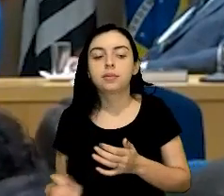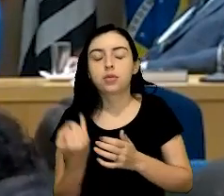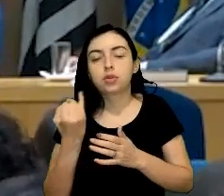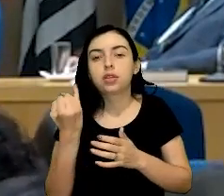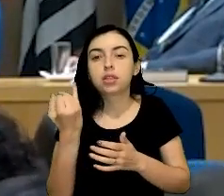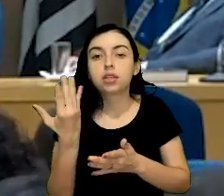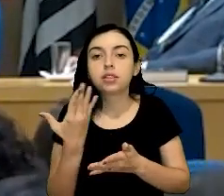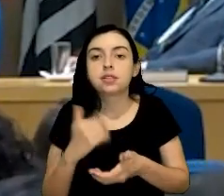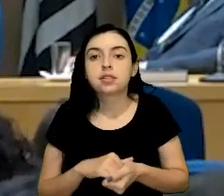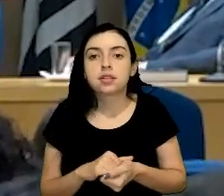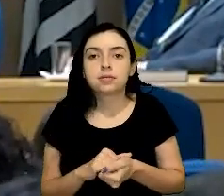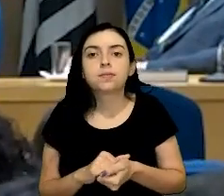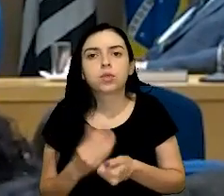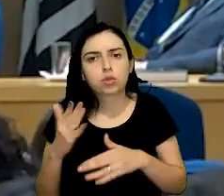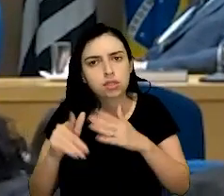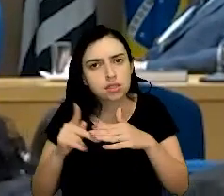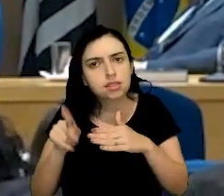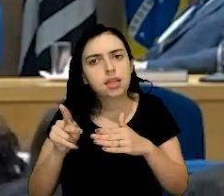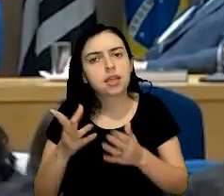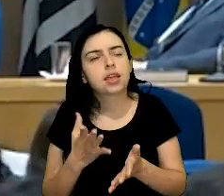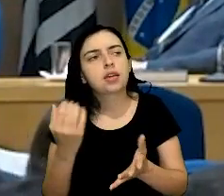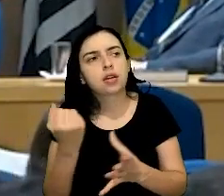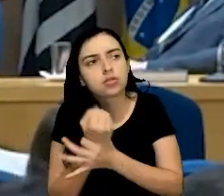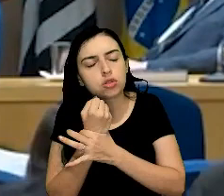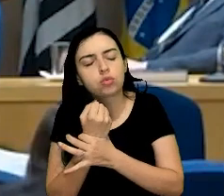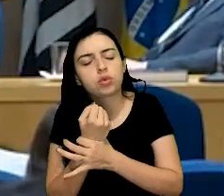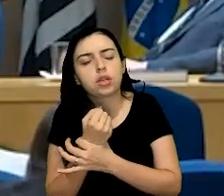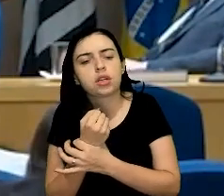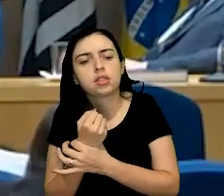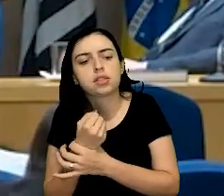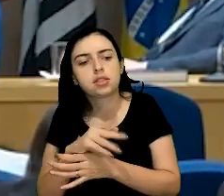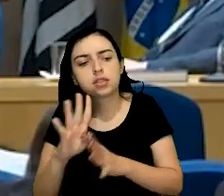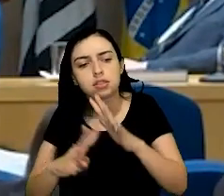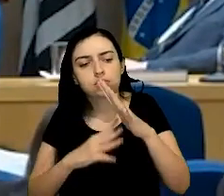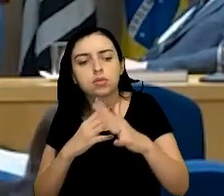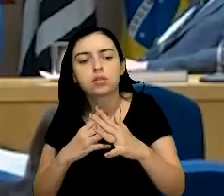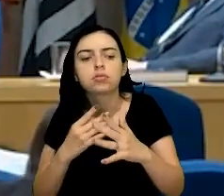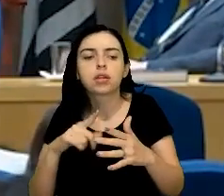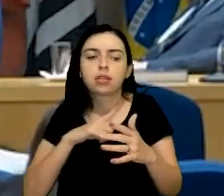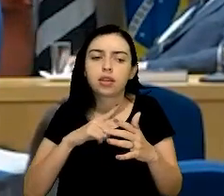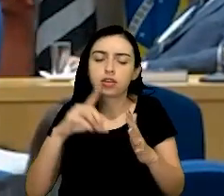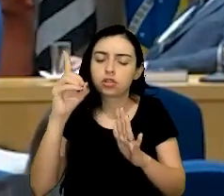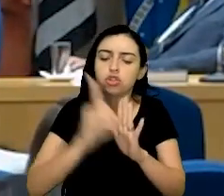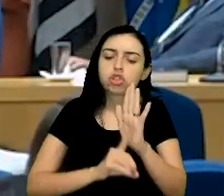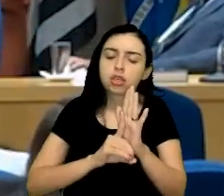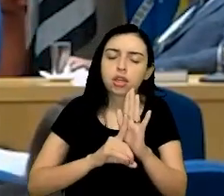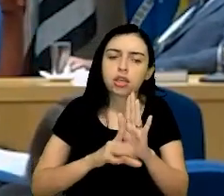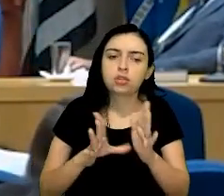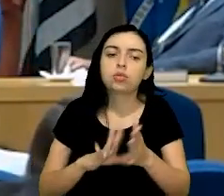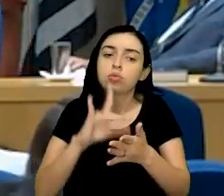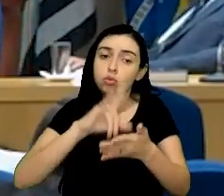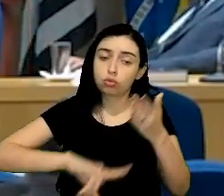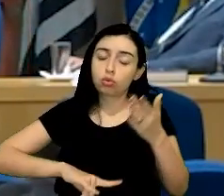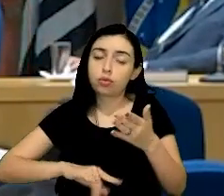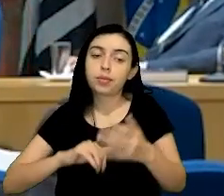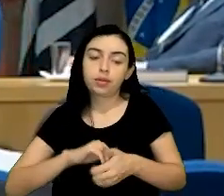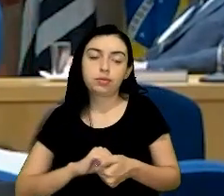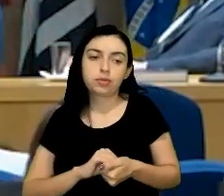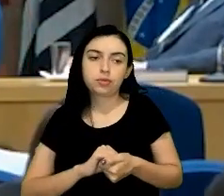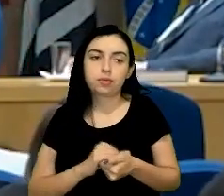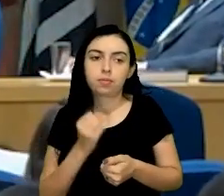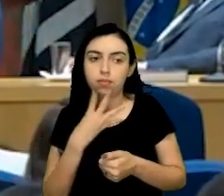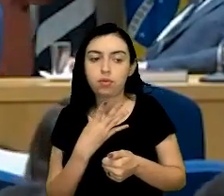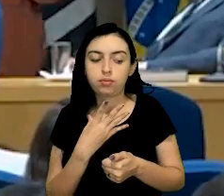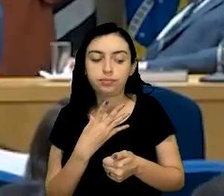gente continuar garantindo que esses migrantes sejam sujeitos de direitos e tenham essa documentação. Bom, só para a gente ter